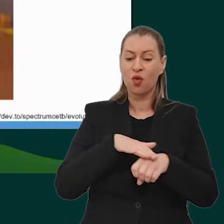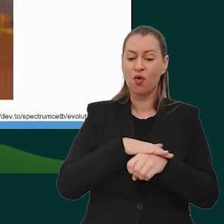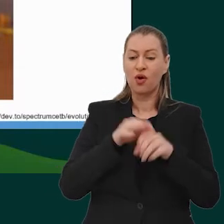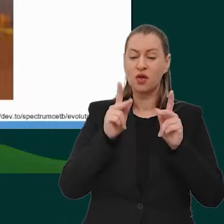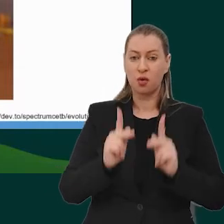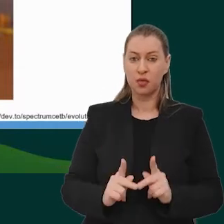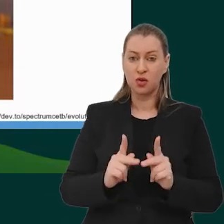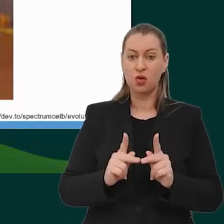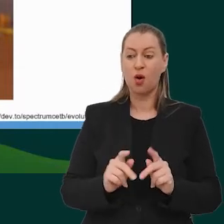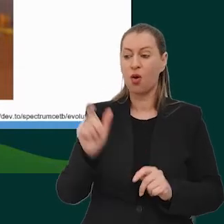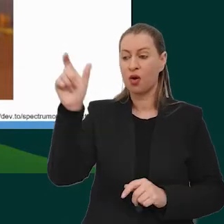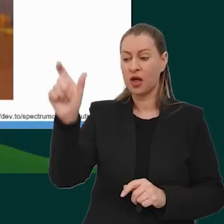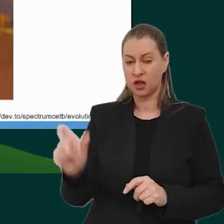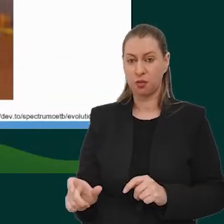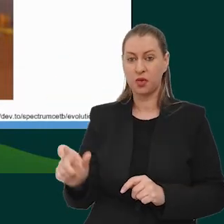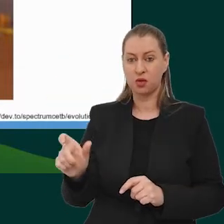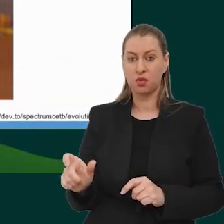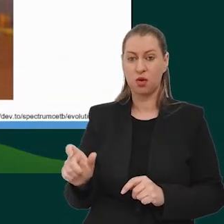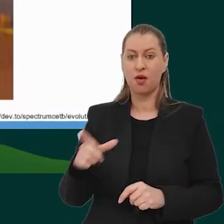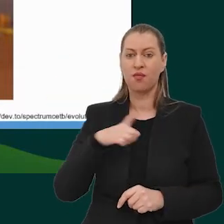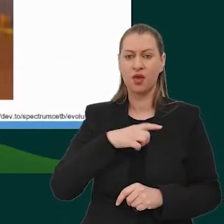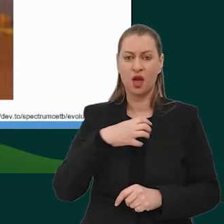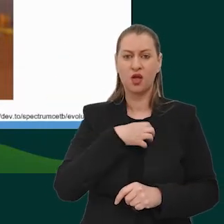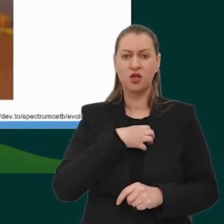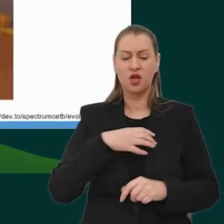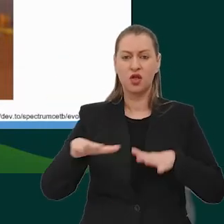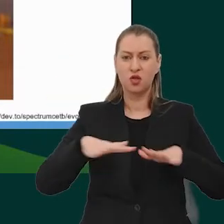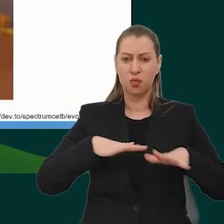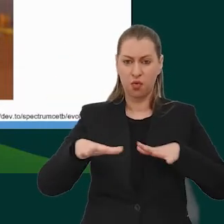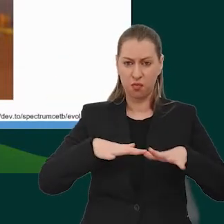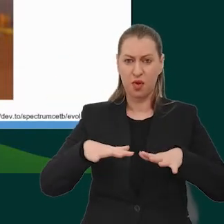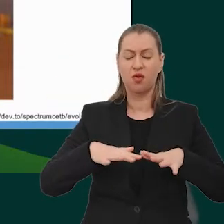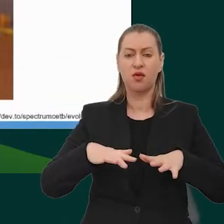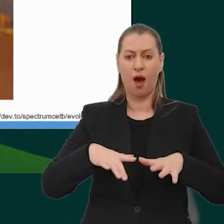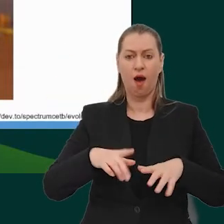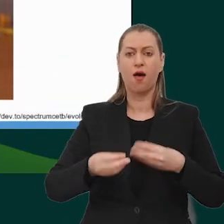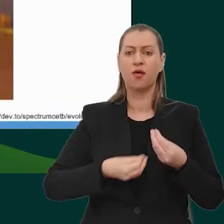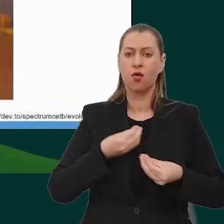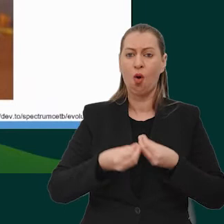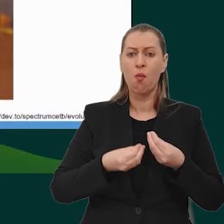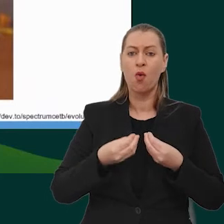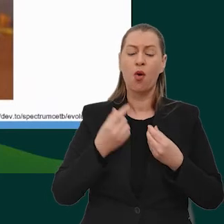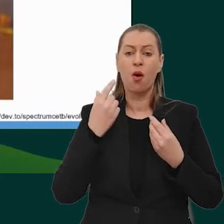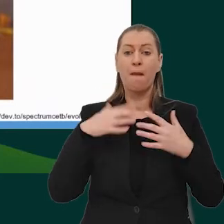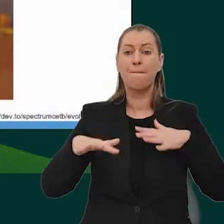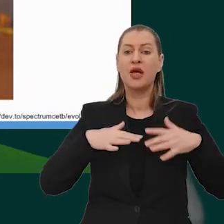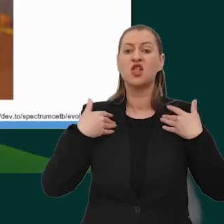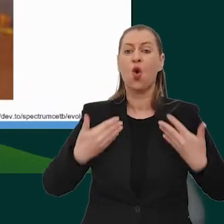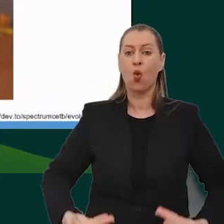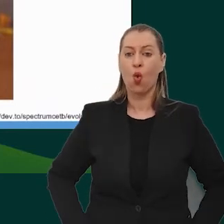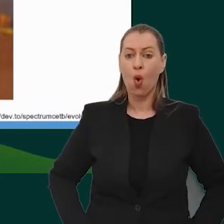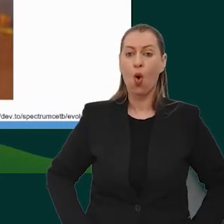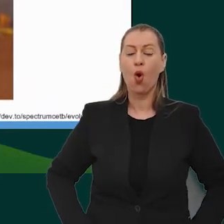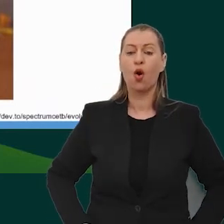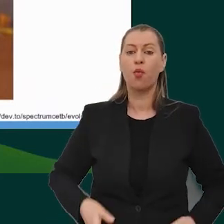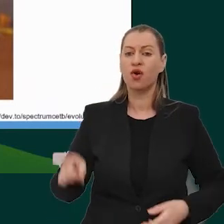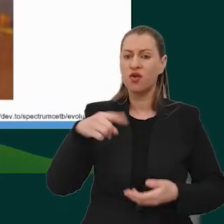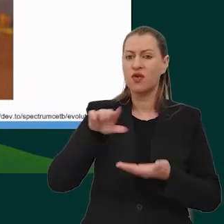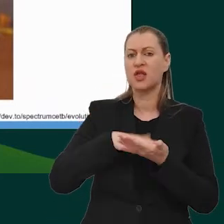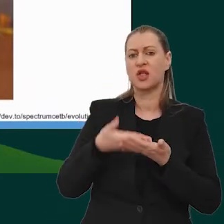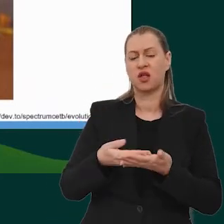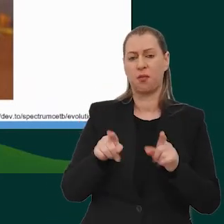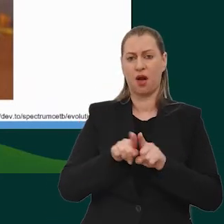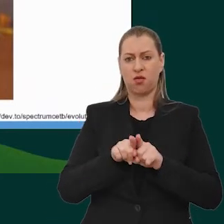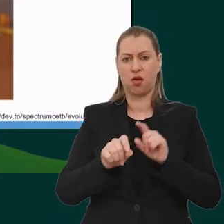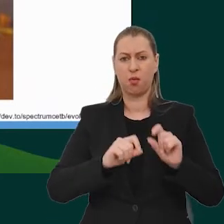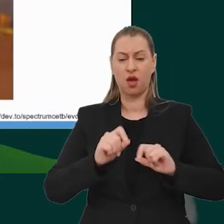alguém, essa pessoa tem formas de se movimentar, formas de mexer a cabeça, mexer o corpo, que vocês também interpretam.